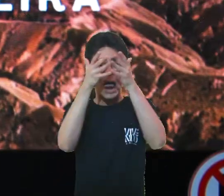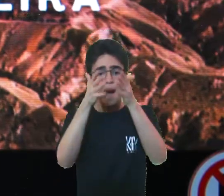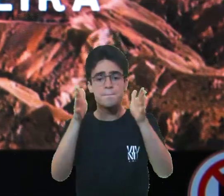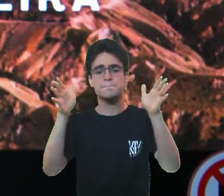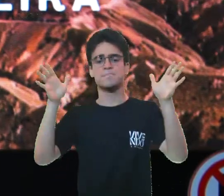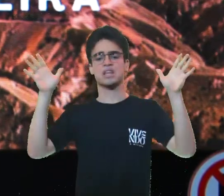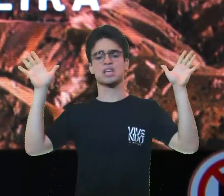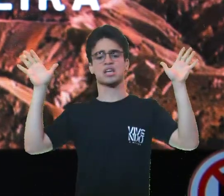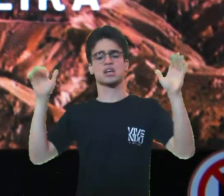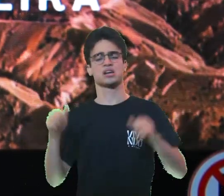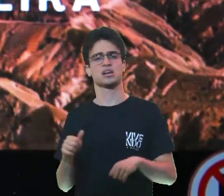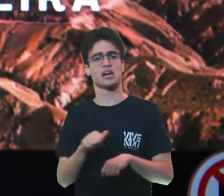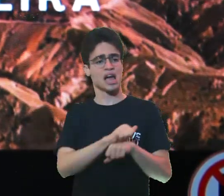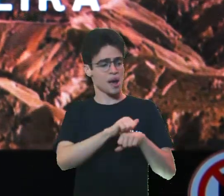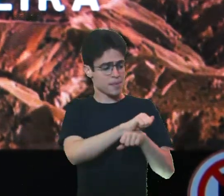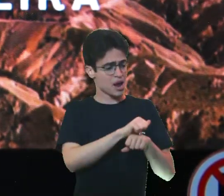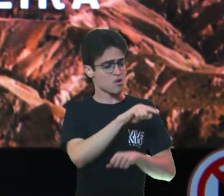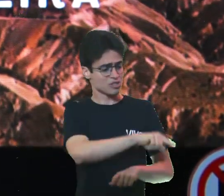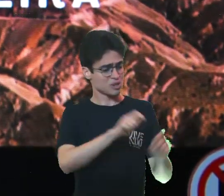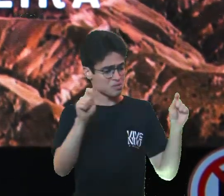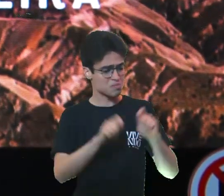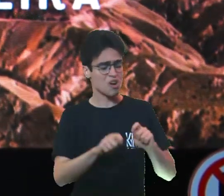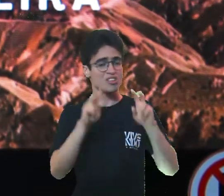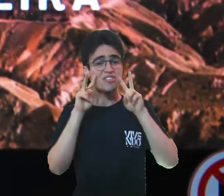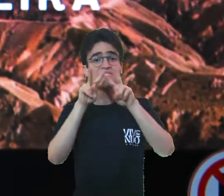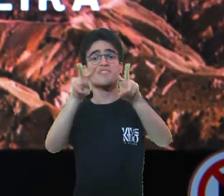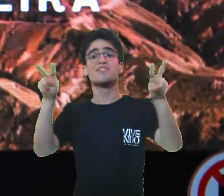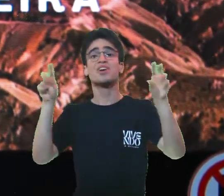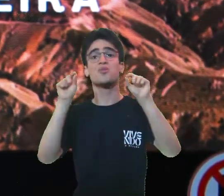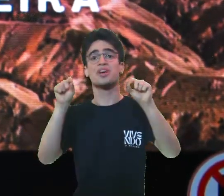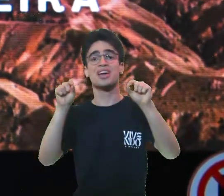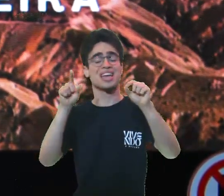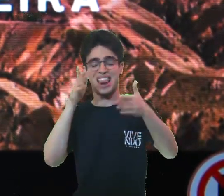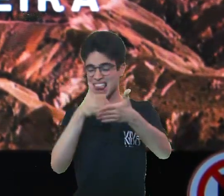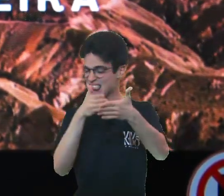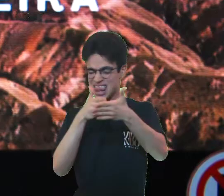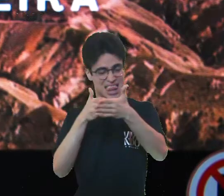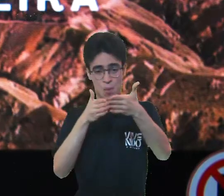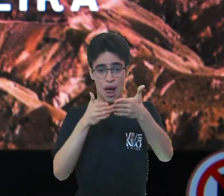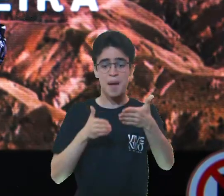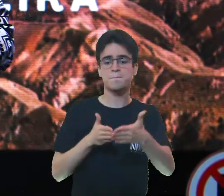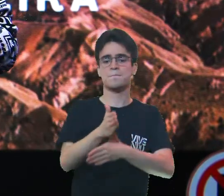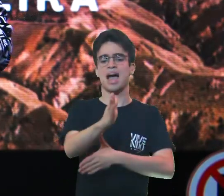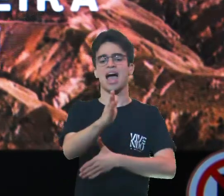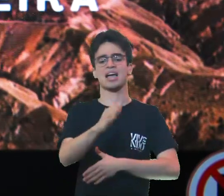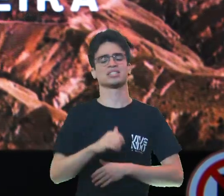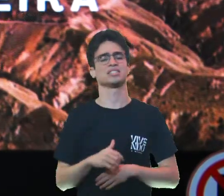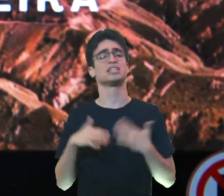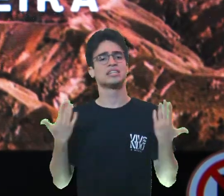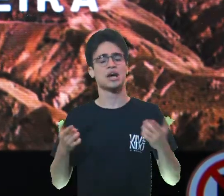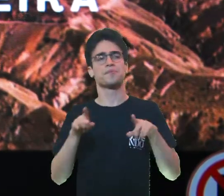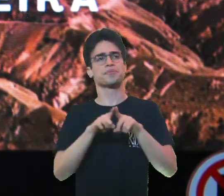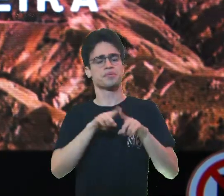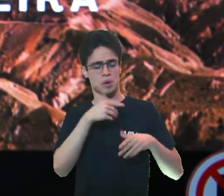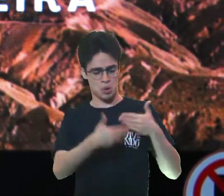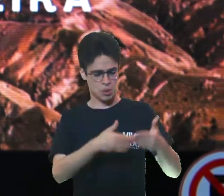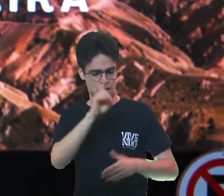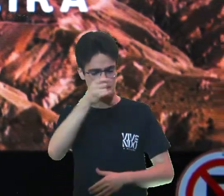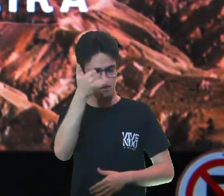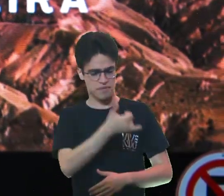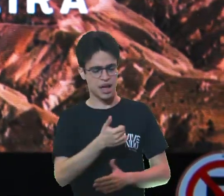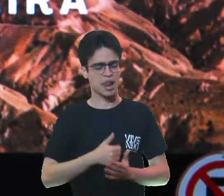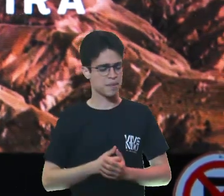olhar, veja o que está além de você. E o diálogo continua e Deus diz para